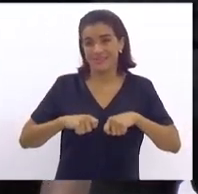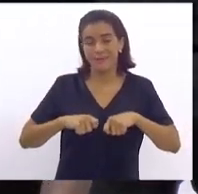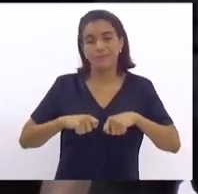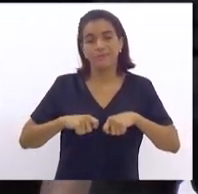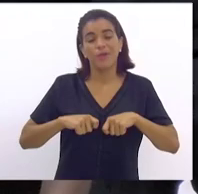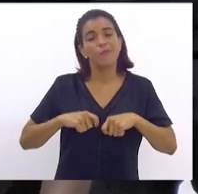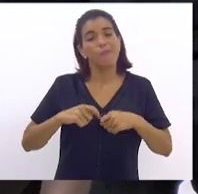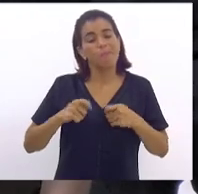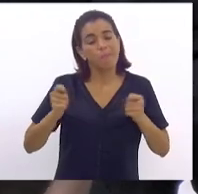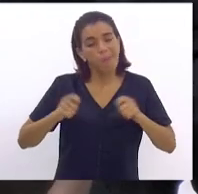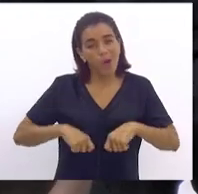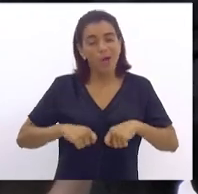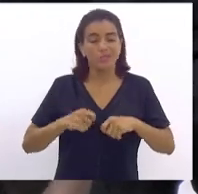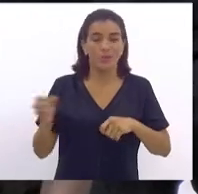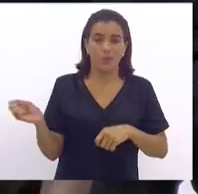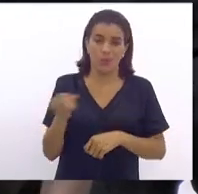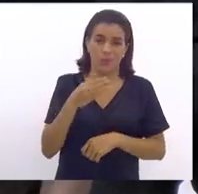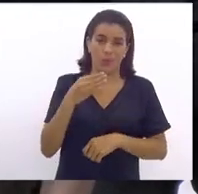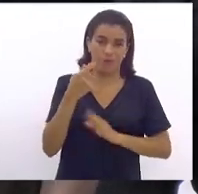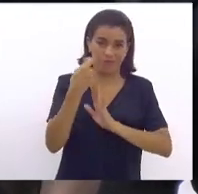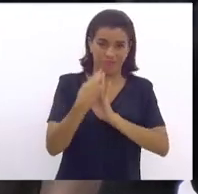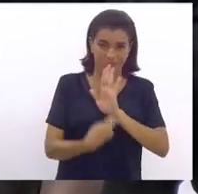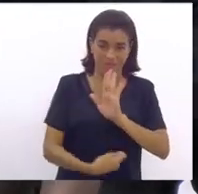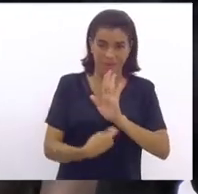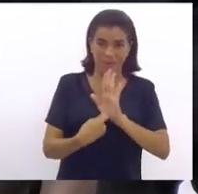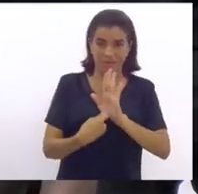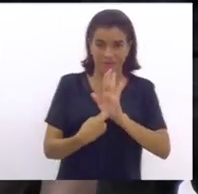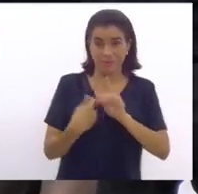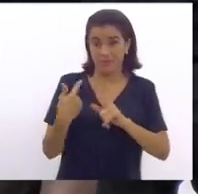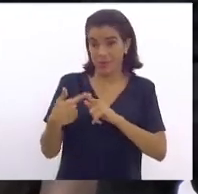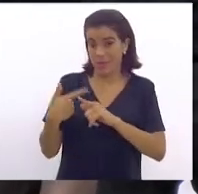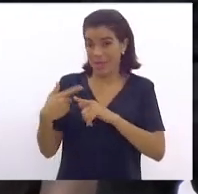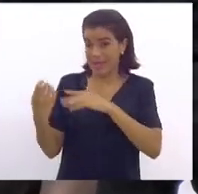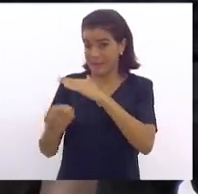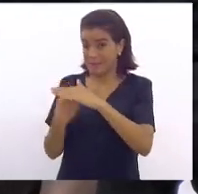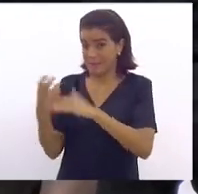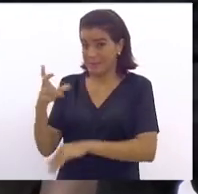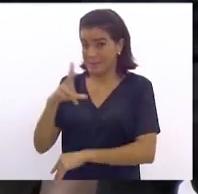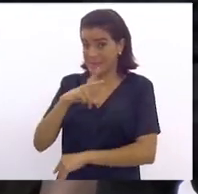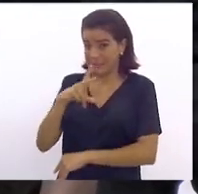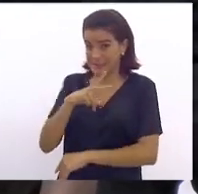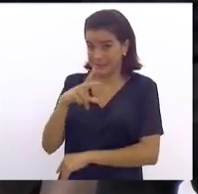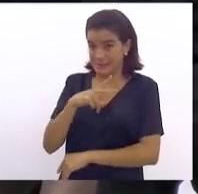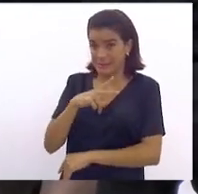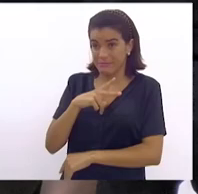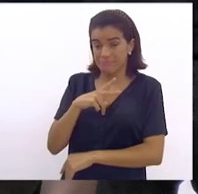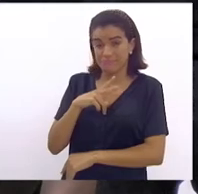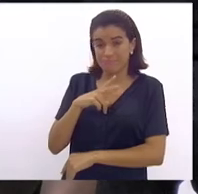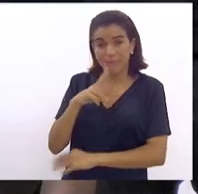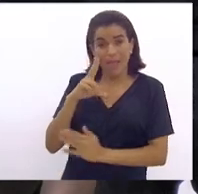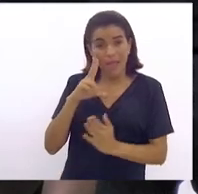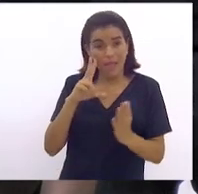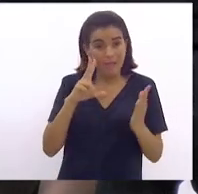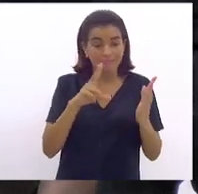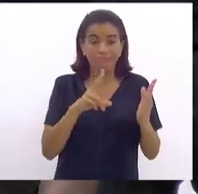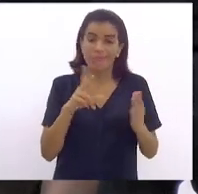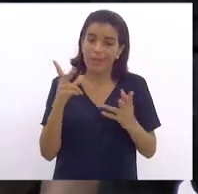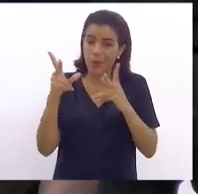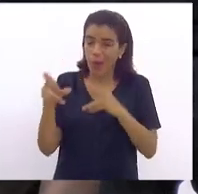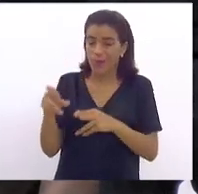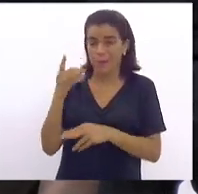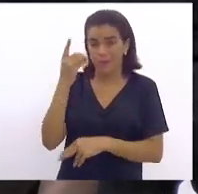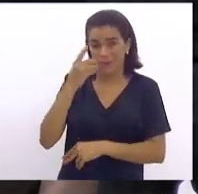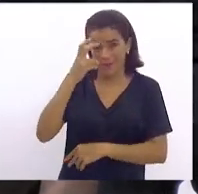trazido, né, um outro texto até para que a própria iniciativa privada tenha... Tenha, como a própria deputada